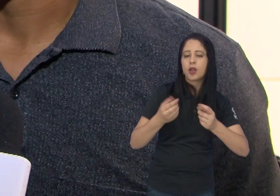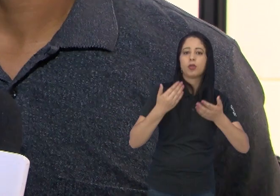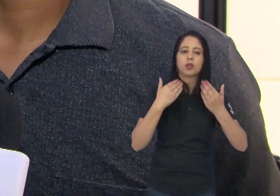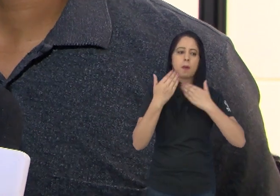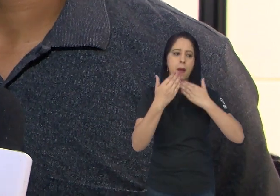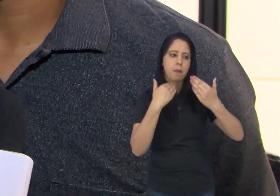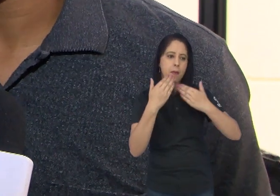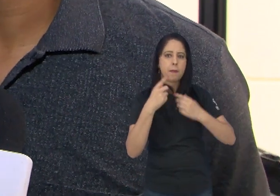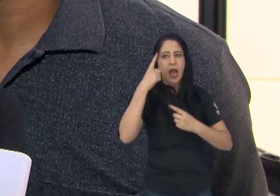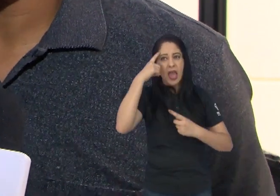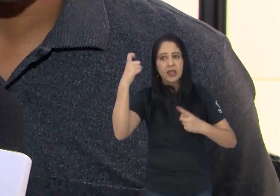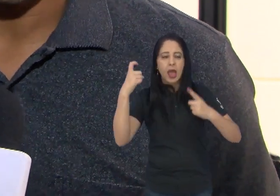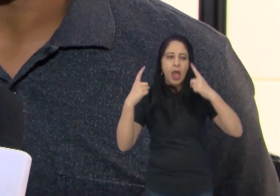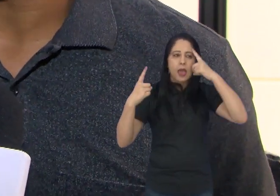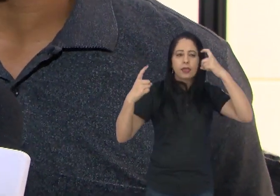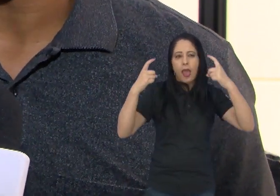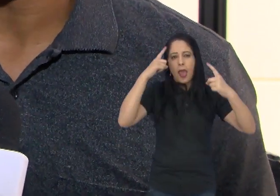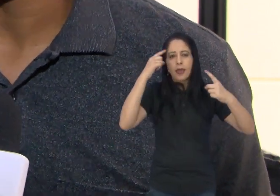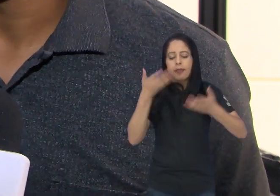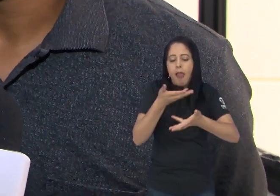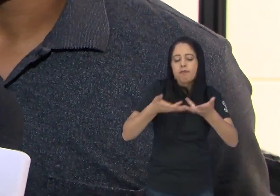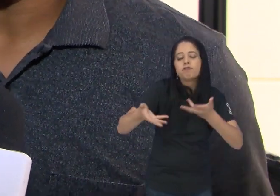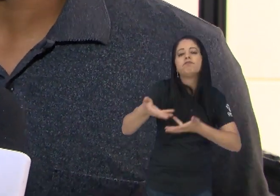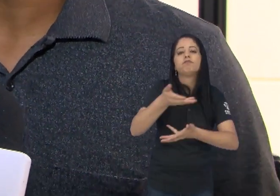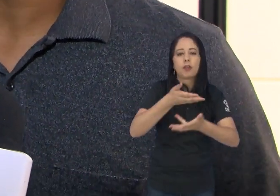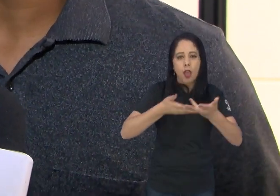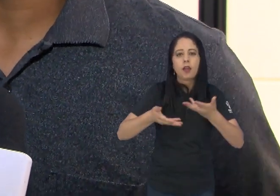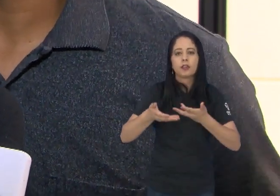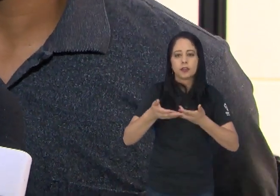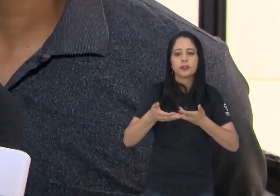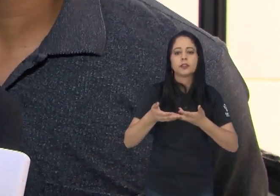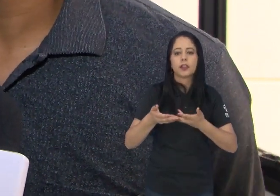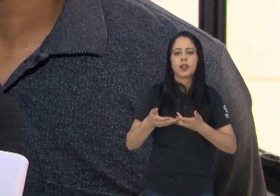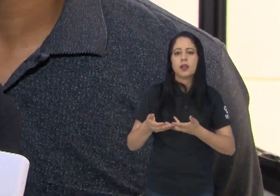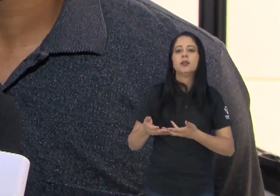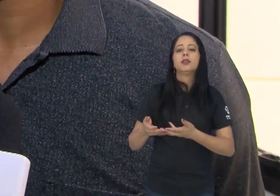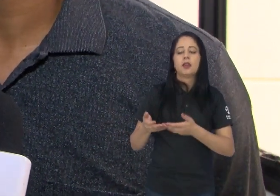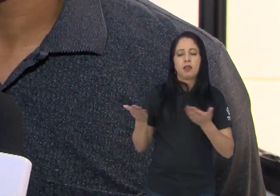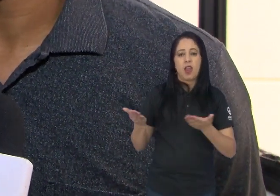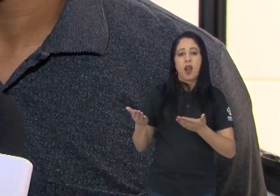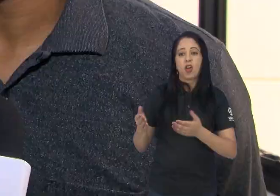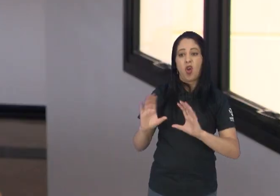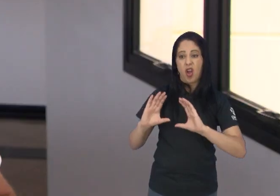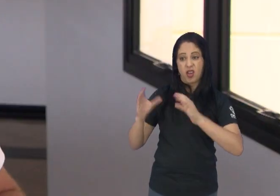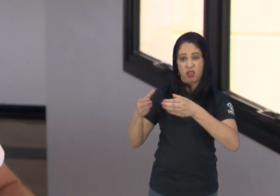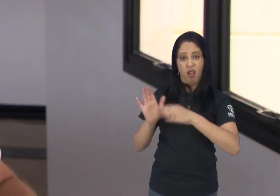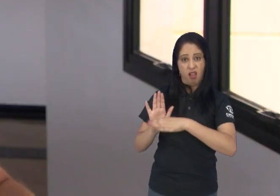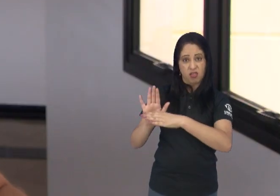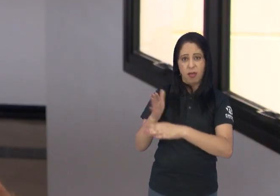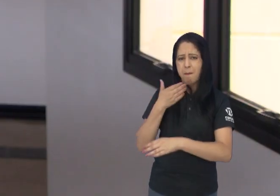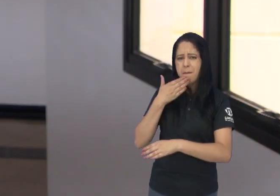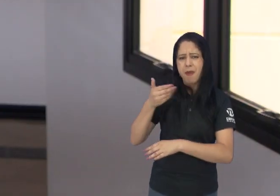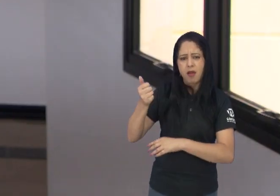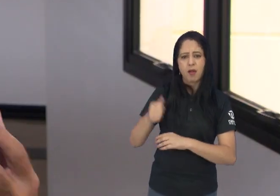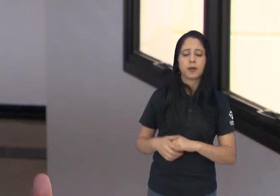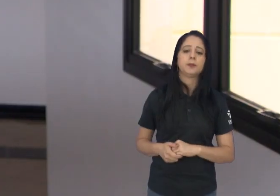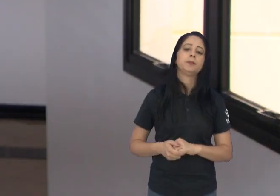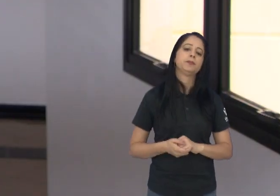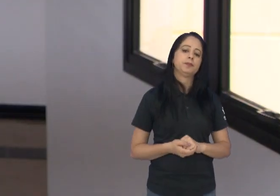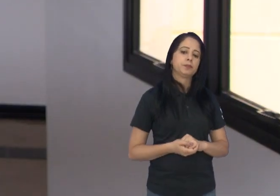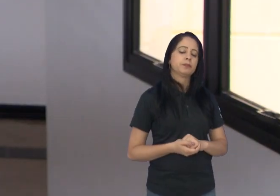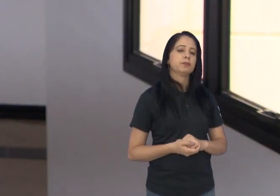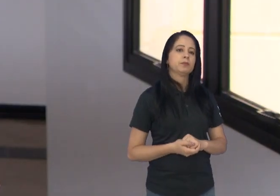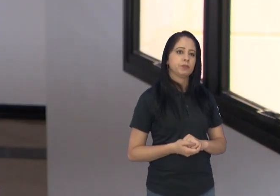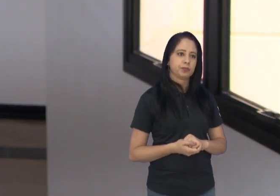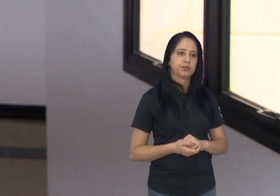gente colocando algumas ideias, eles nos passando também, que vai ser só benéfico para a comunidade, né? A ideia é que se discuta isso tudo.